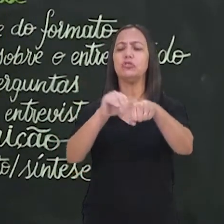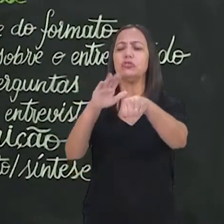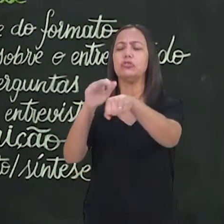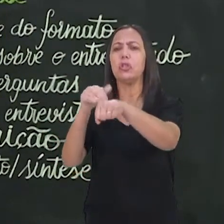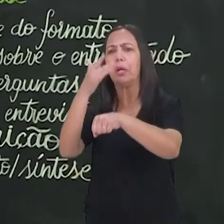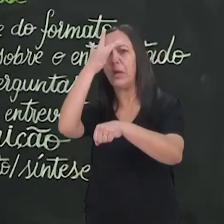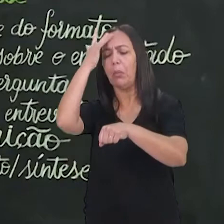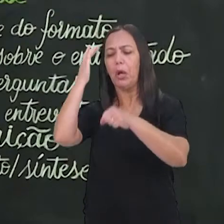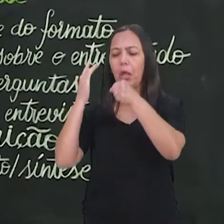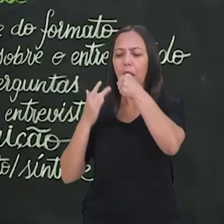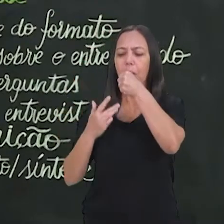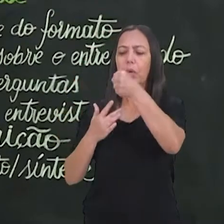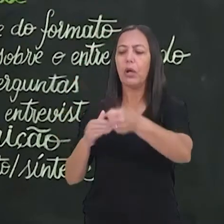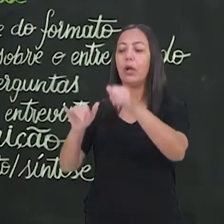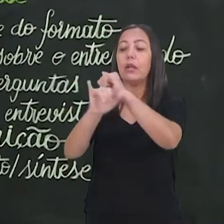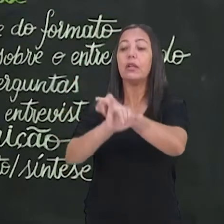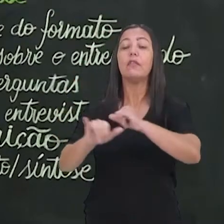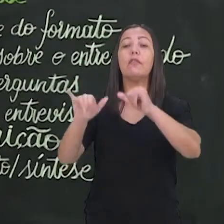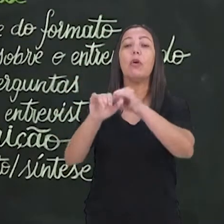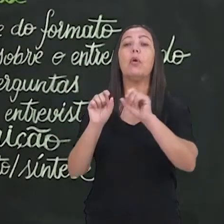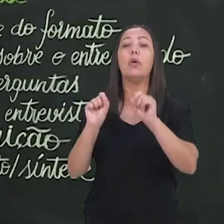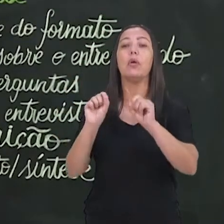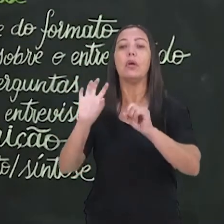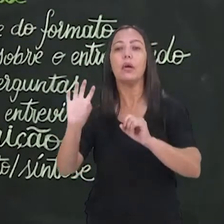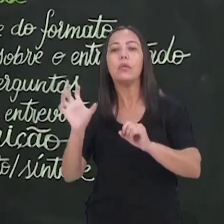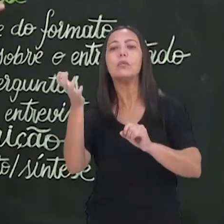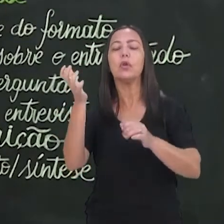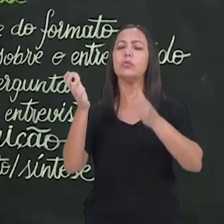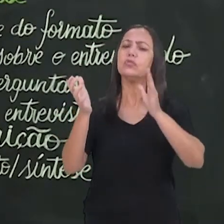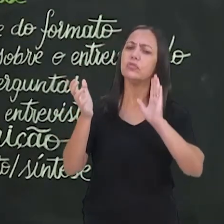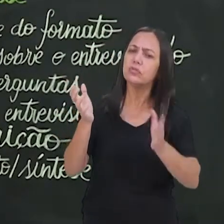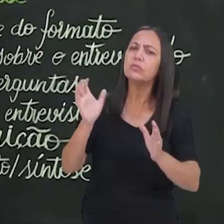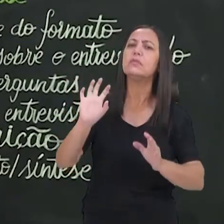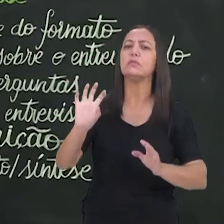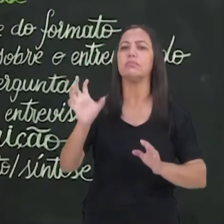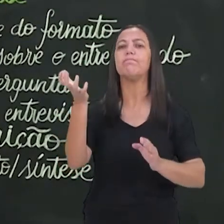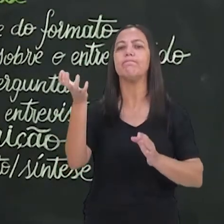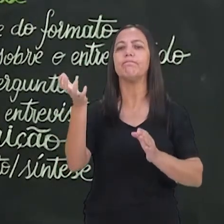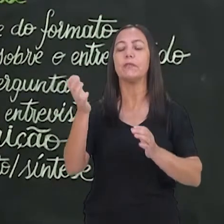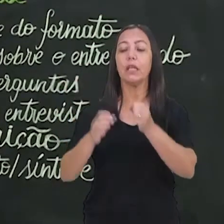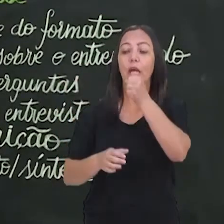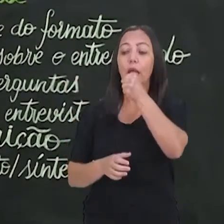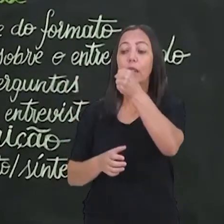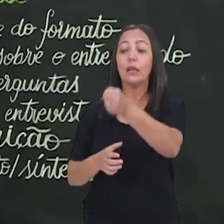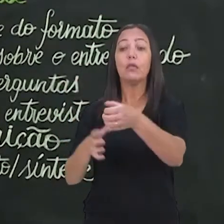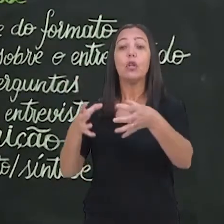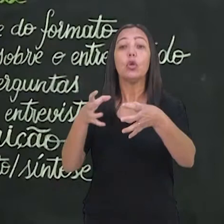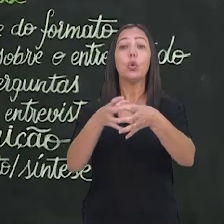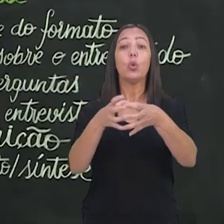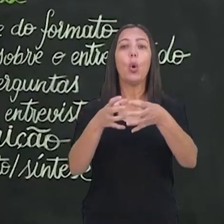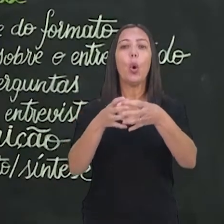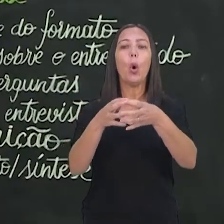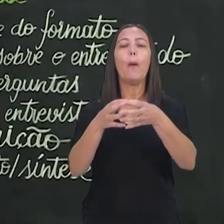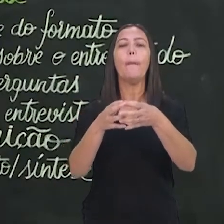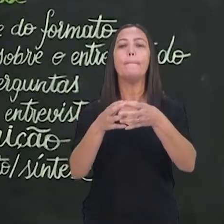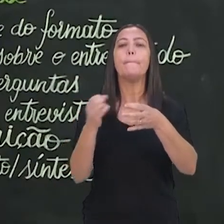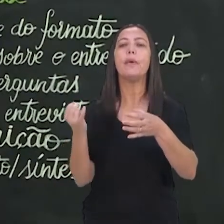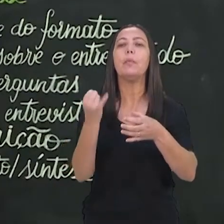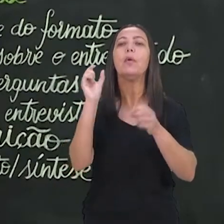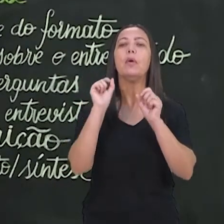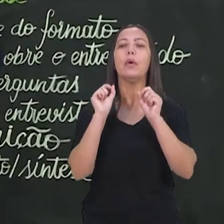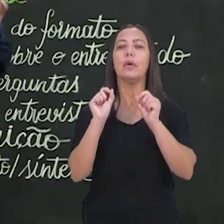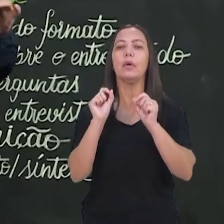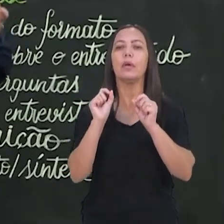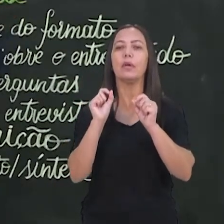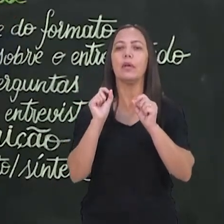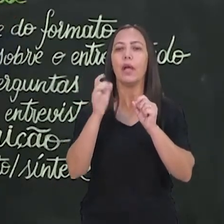jornalistas para serem informados sobre o que vai acontecer ou o que aconteceu. Na entrevista coletiva tem uma curiosidade interessante, que é o fato